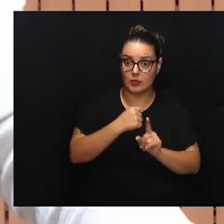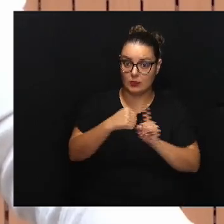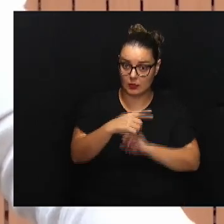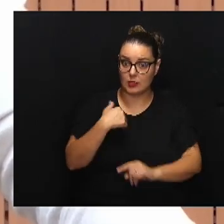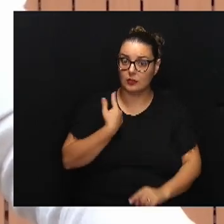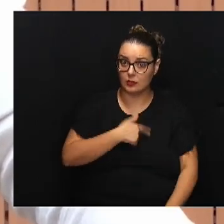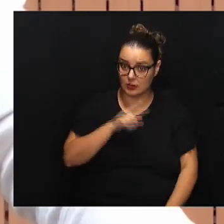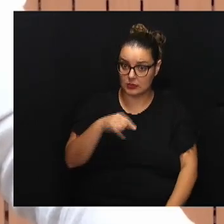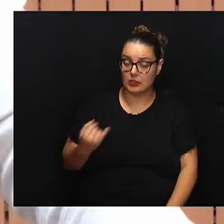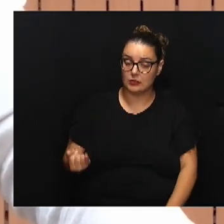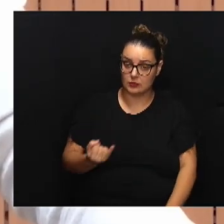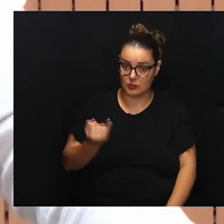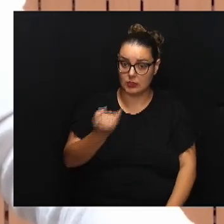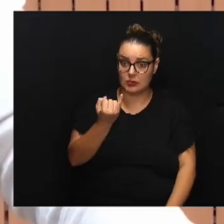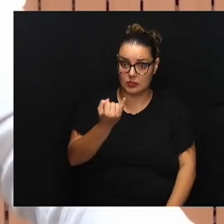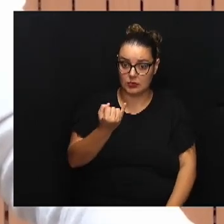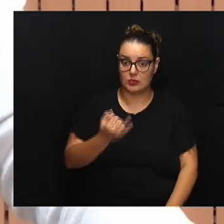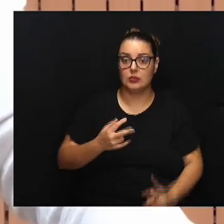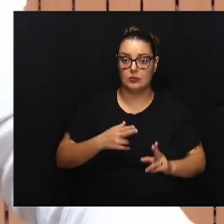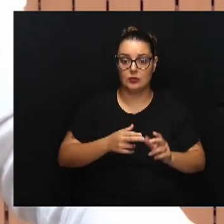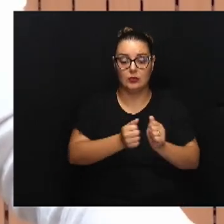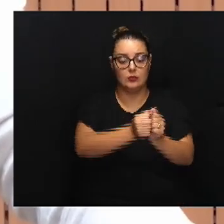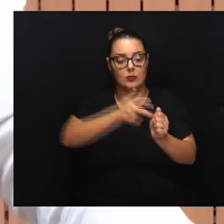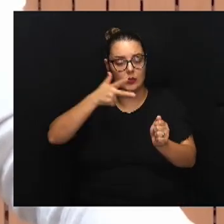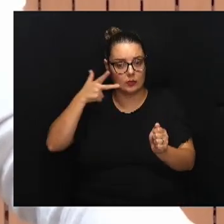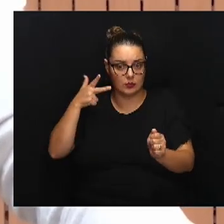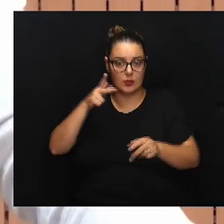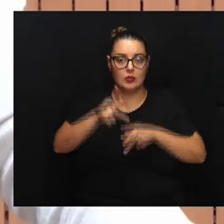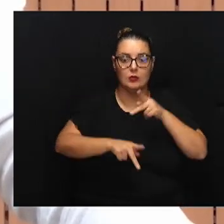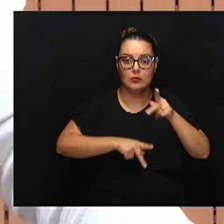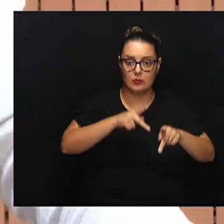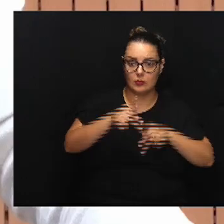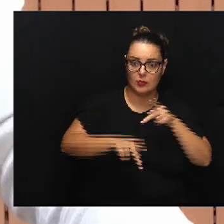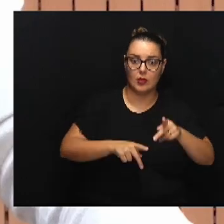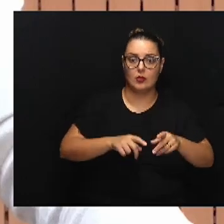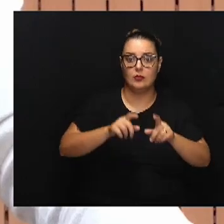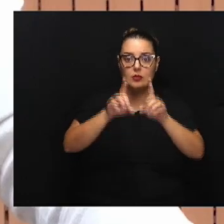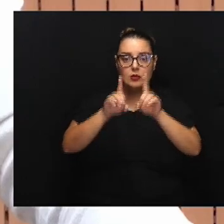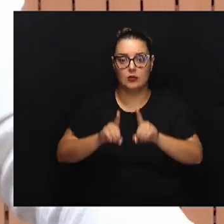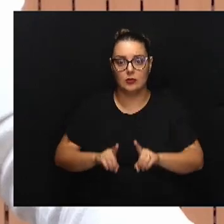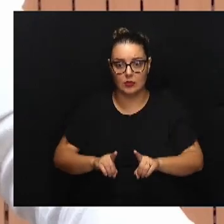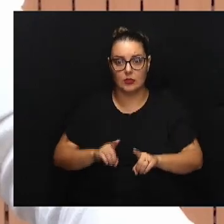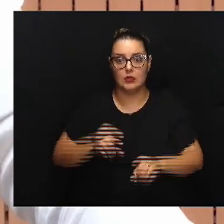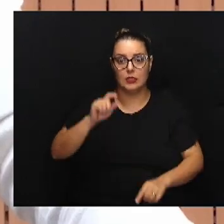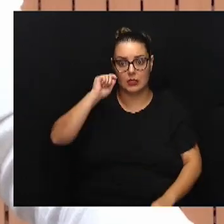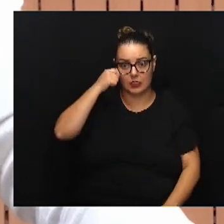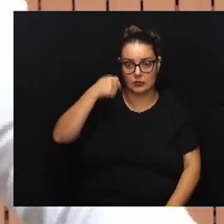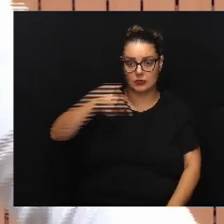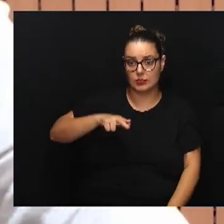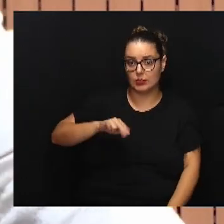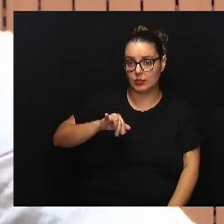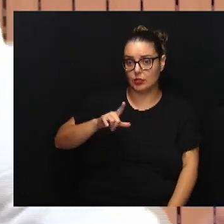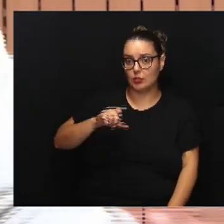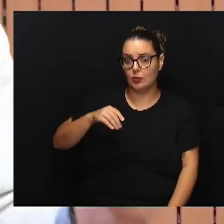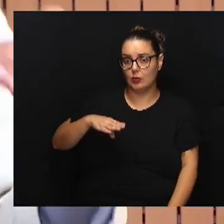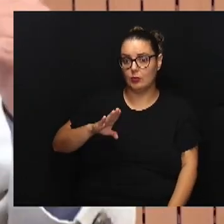né? Assim como indígenas, pessoas com deficiência, negros ou quilombolas. Então,